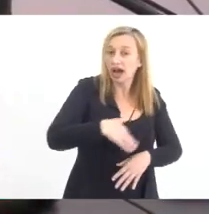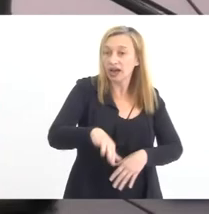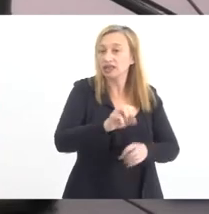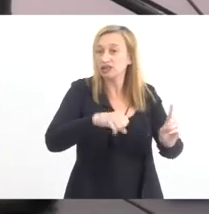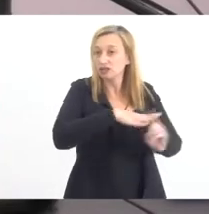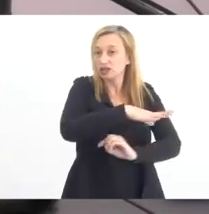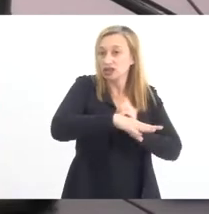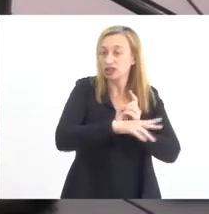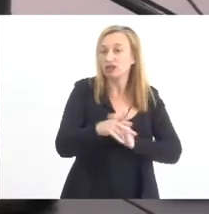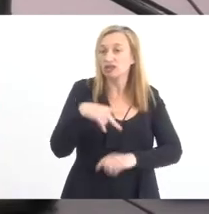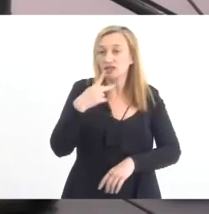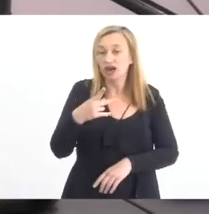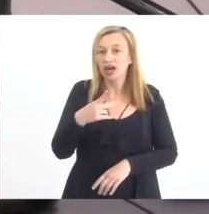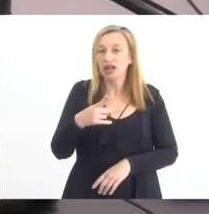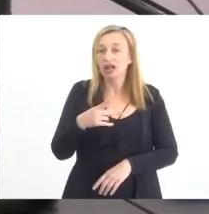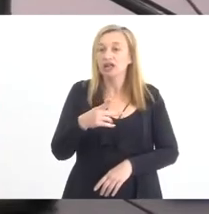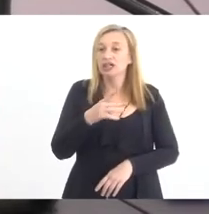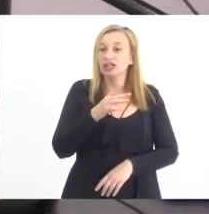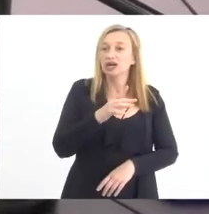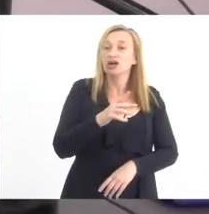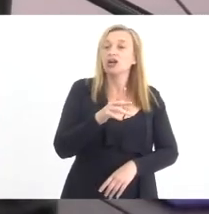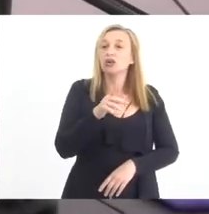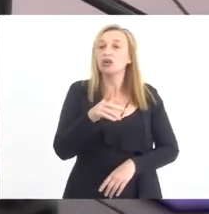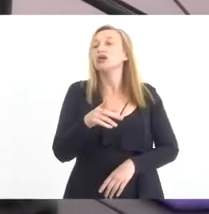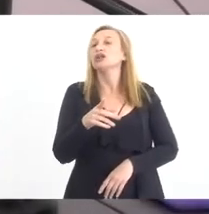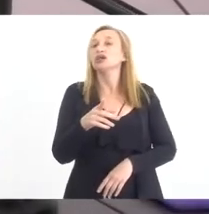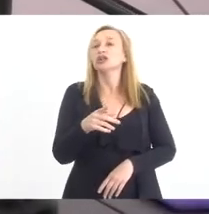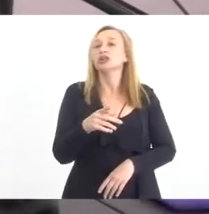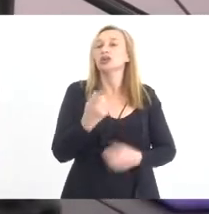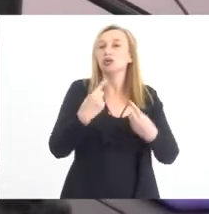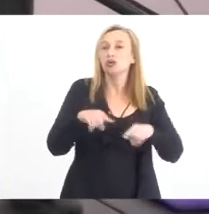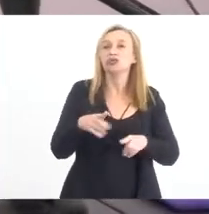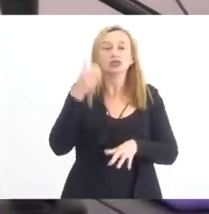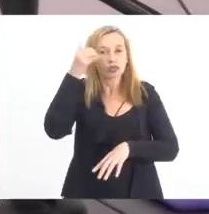cite, direto ou indiretamente, um parlamentar, ele tem direito à